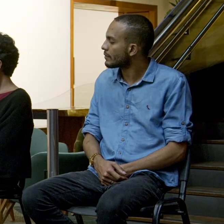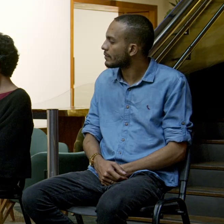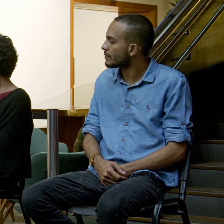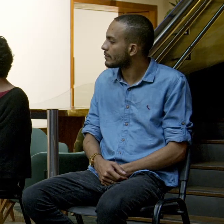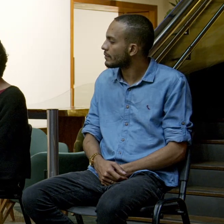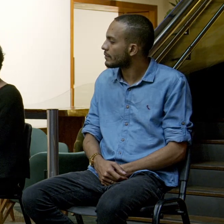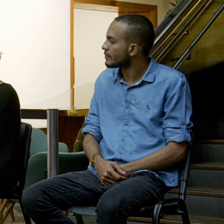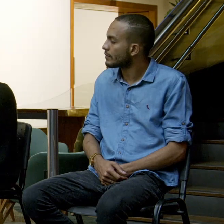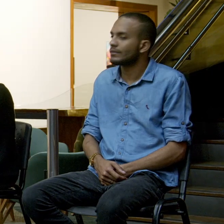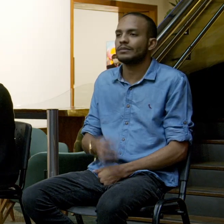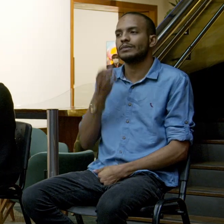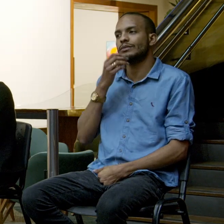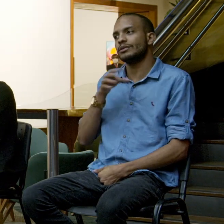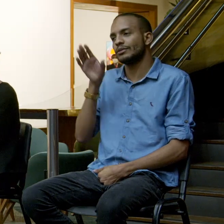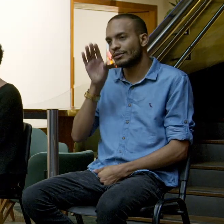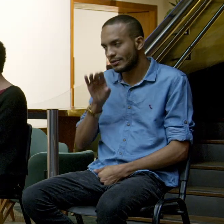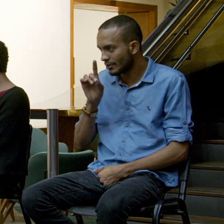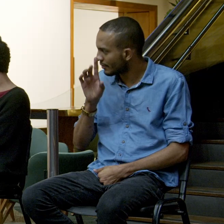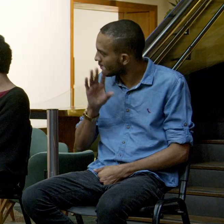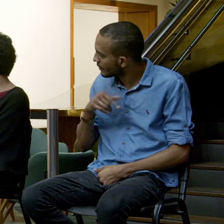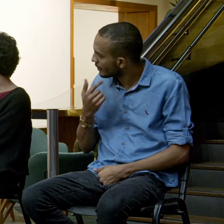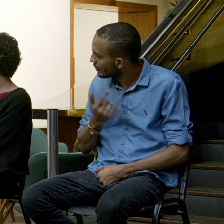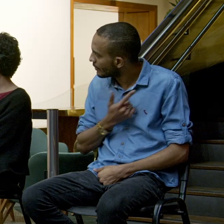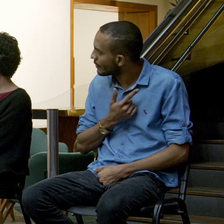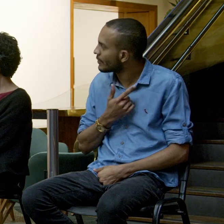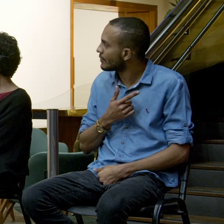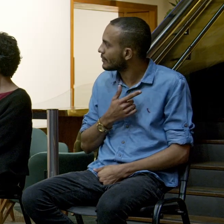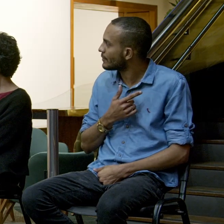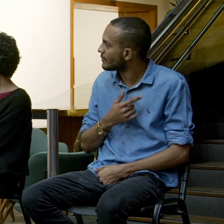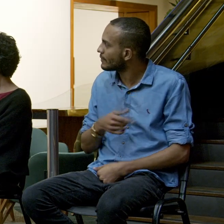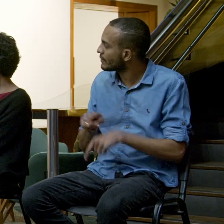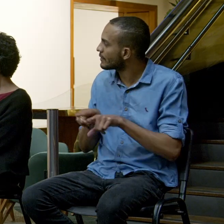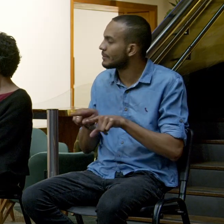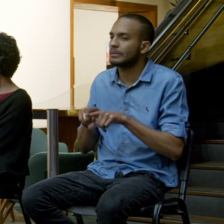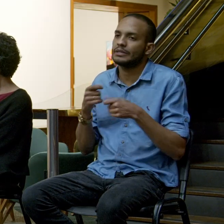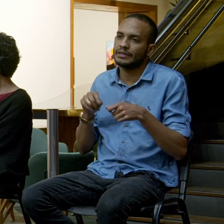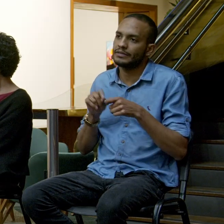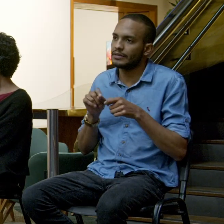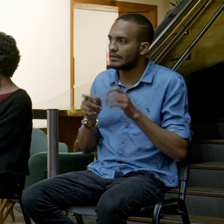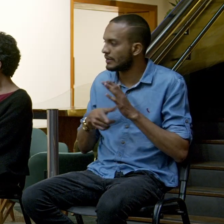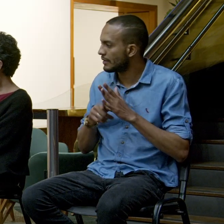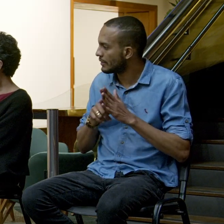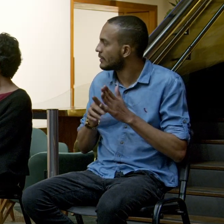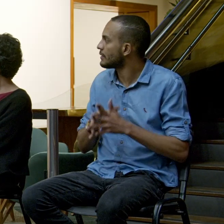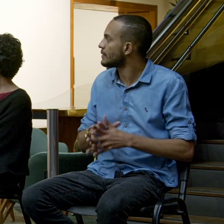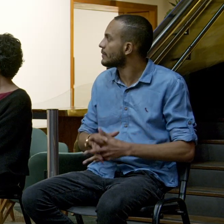Olá, boa noite. Bom, a gente ficou aqui com os amigos, eu devia ter feito isso antes, ao de cima,